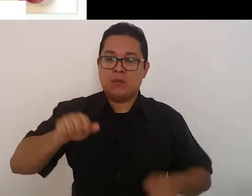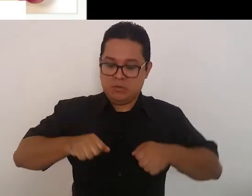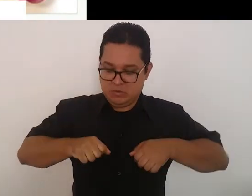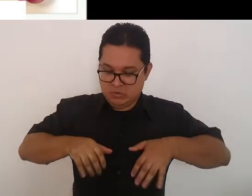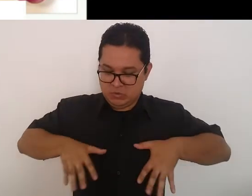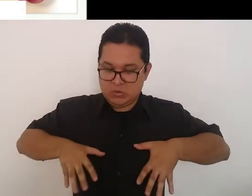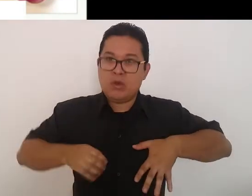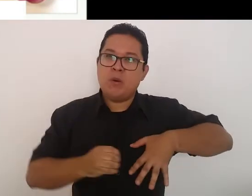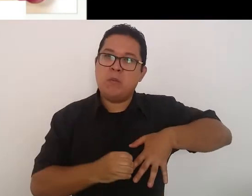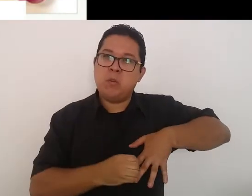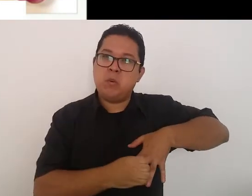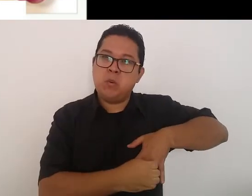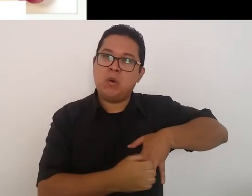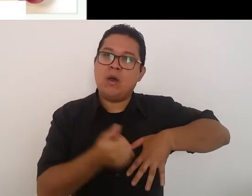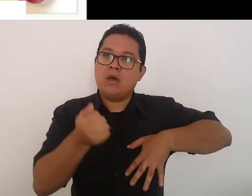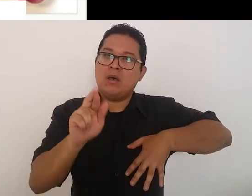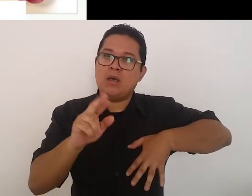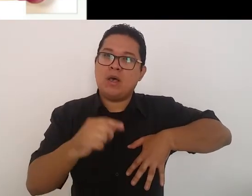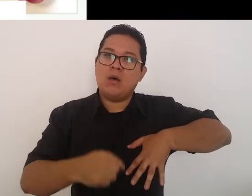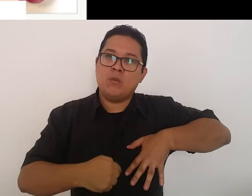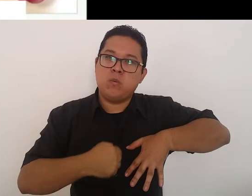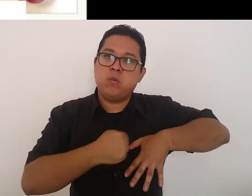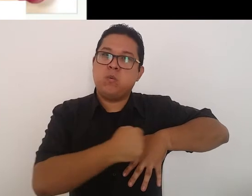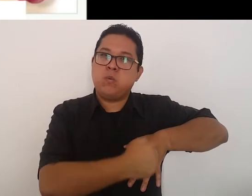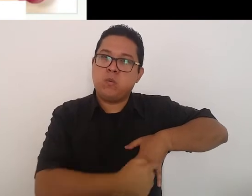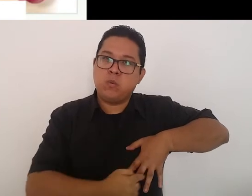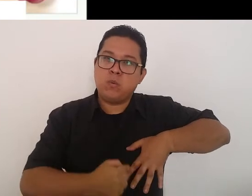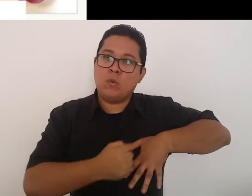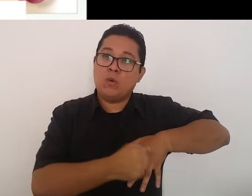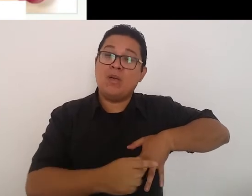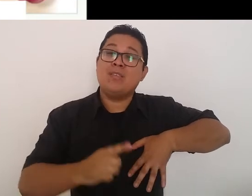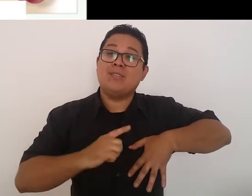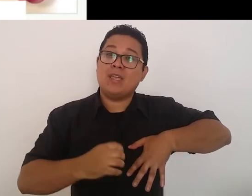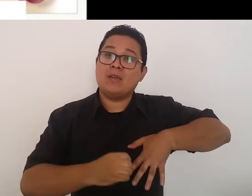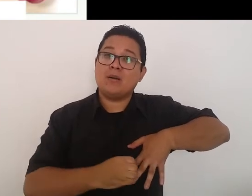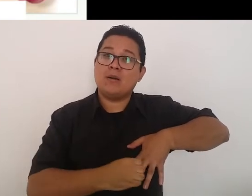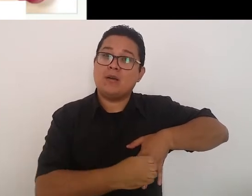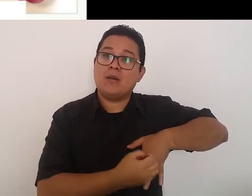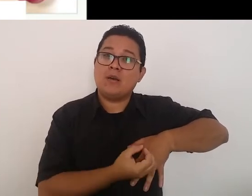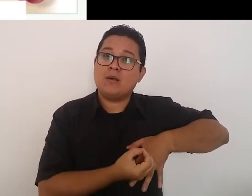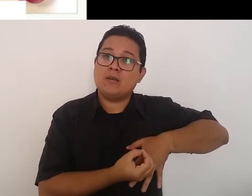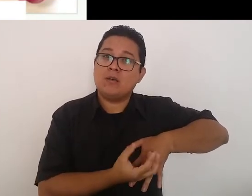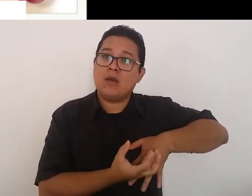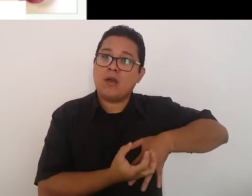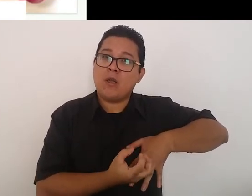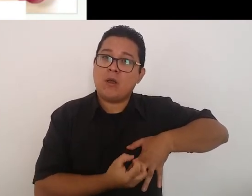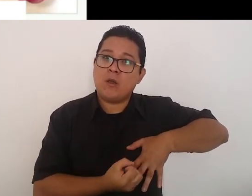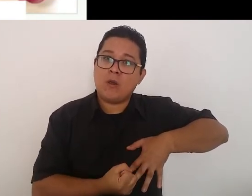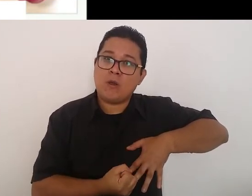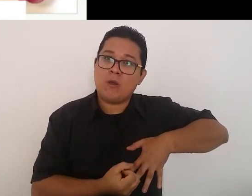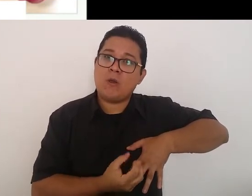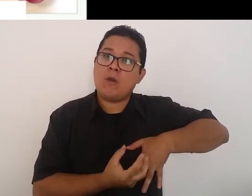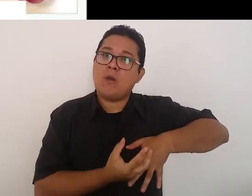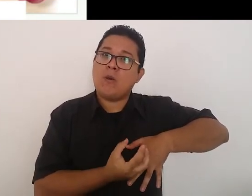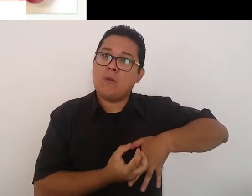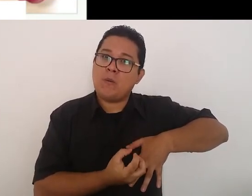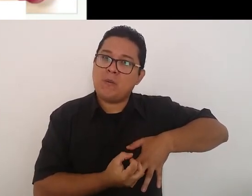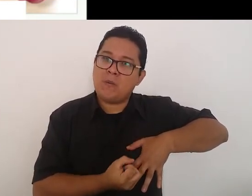pulmãozinho. E eles desembocam em saquinhos de ar. Saquinhos de ar. Então